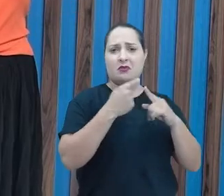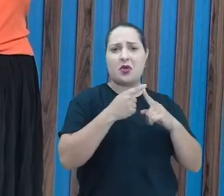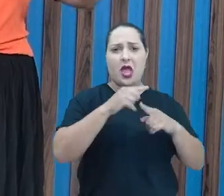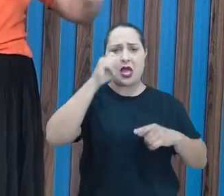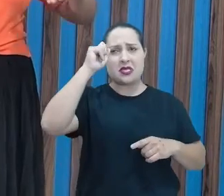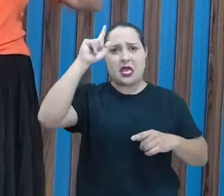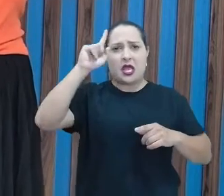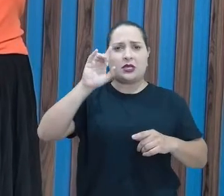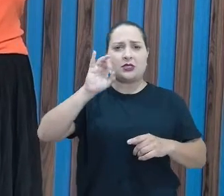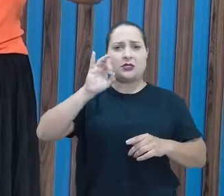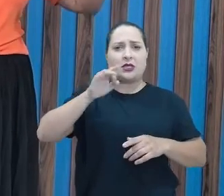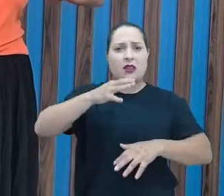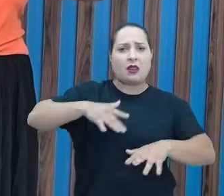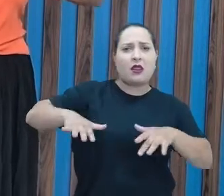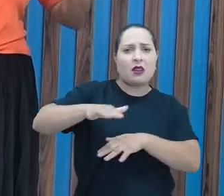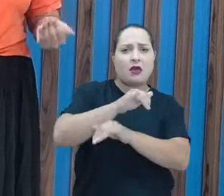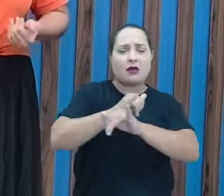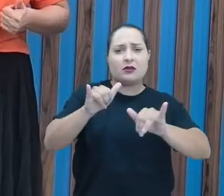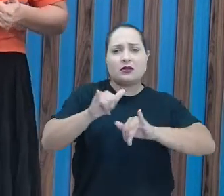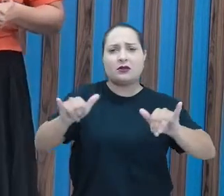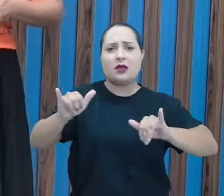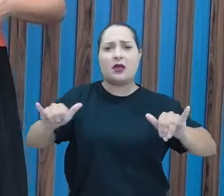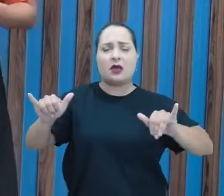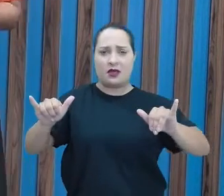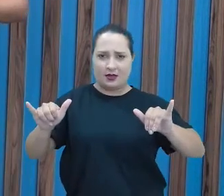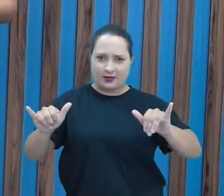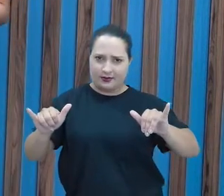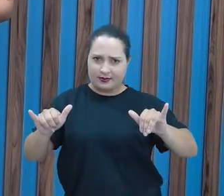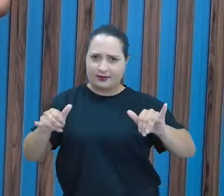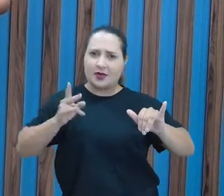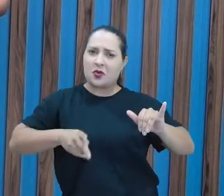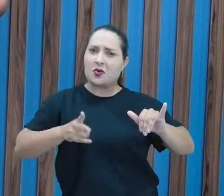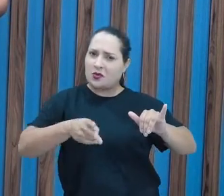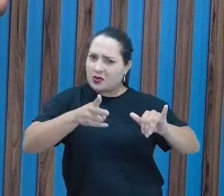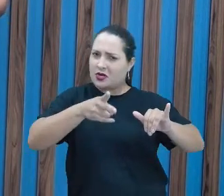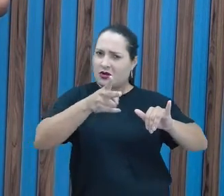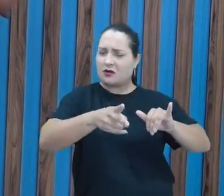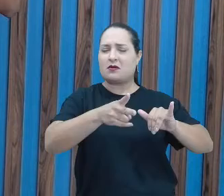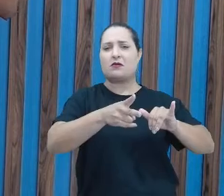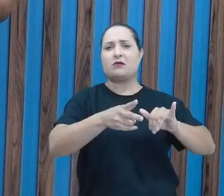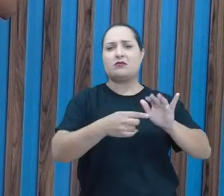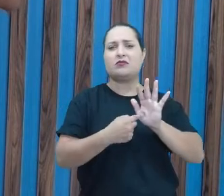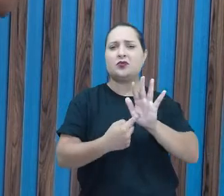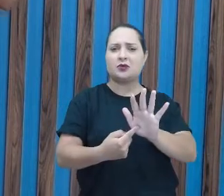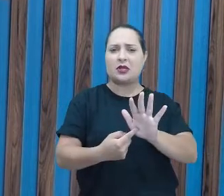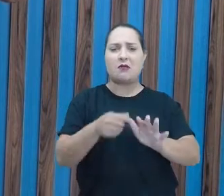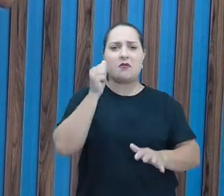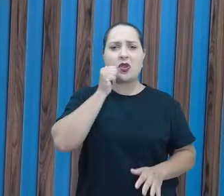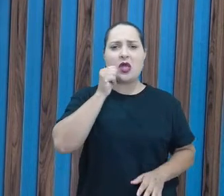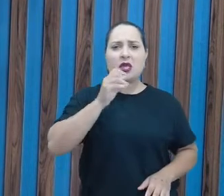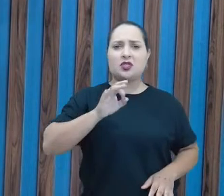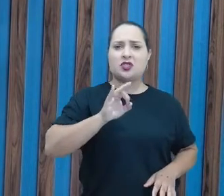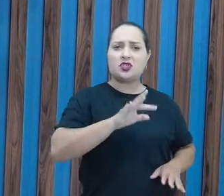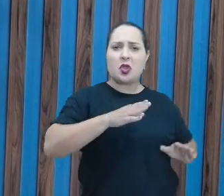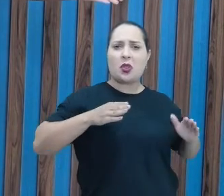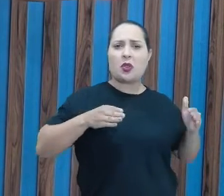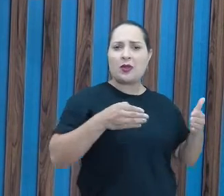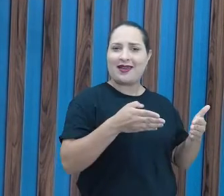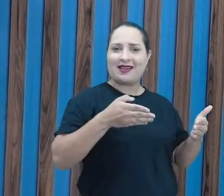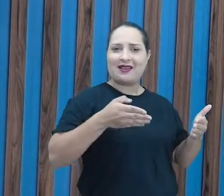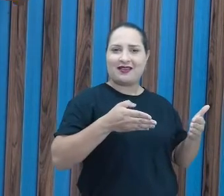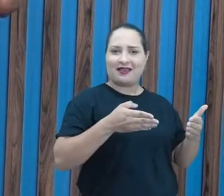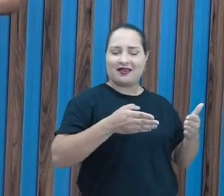que continua circulando e que a publicidade continua alimentando de que mulheres estão nessa caixinha do